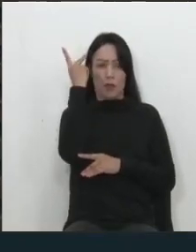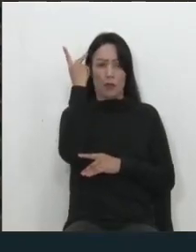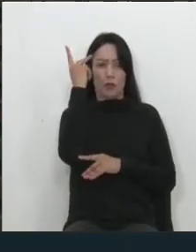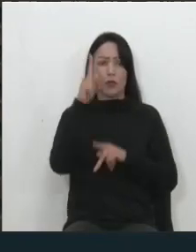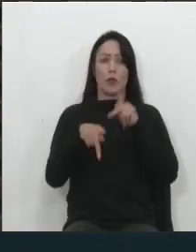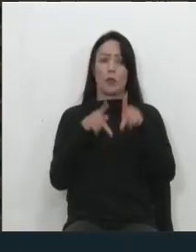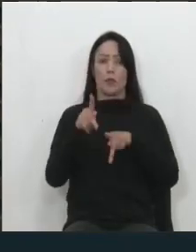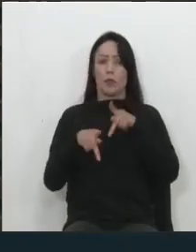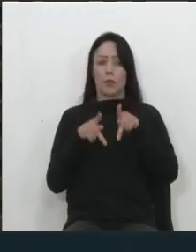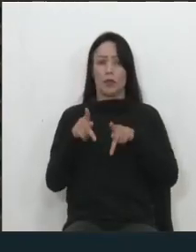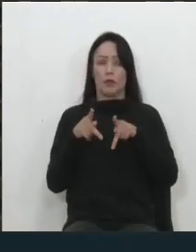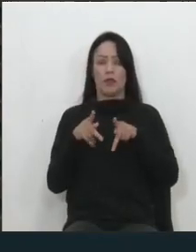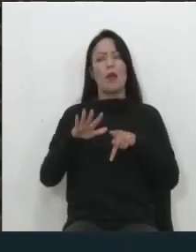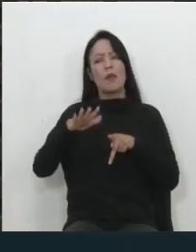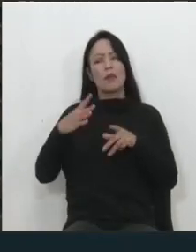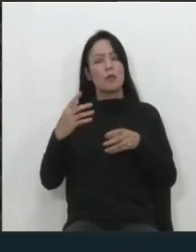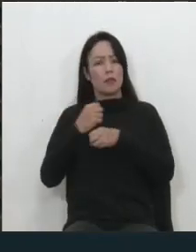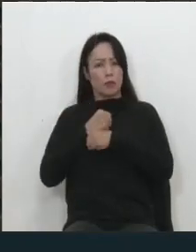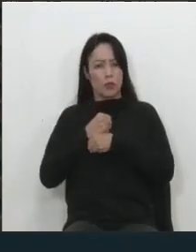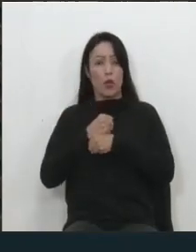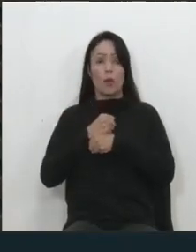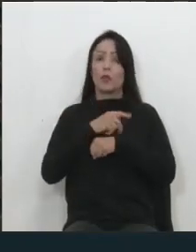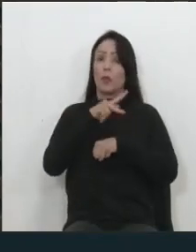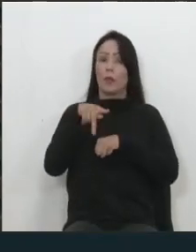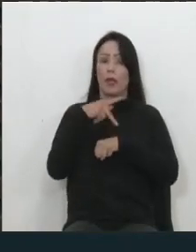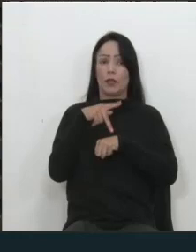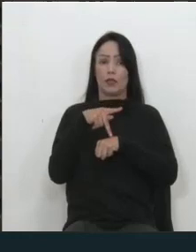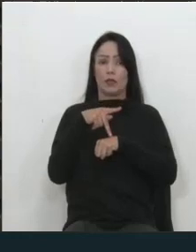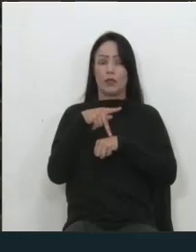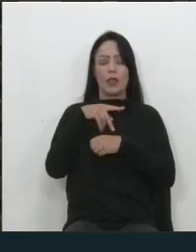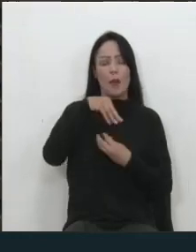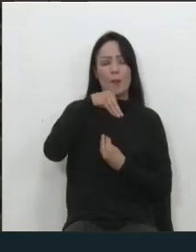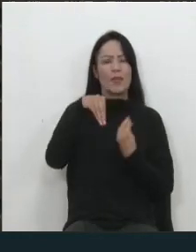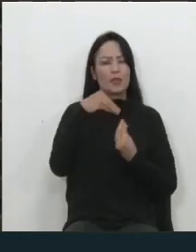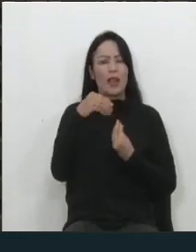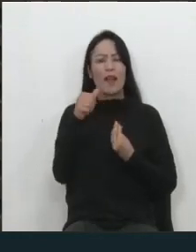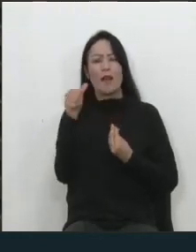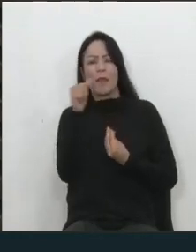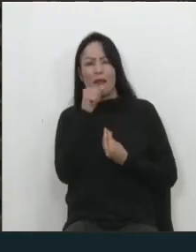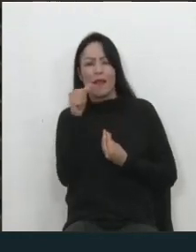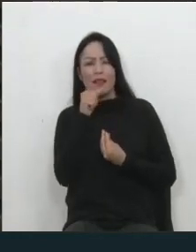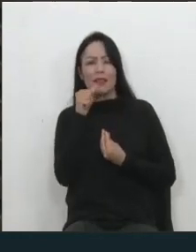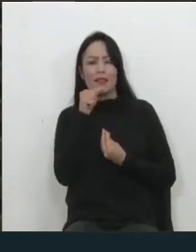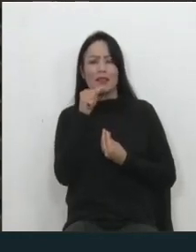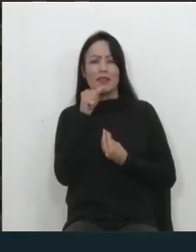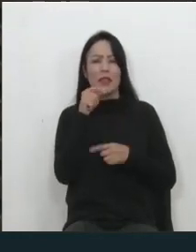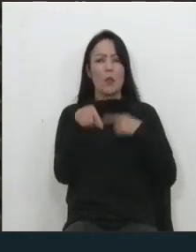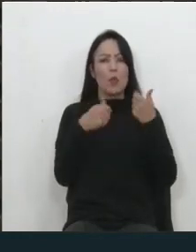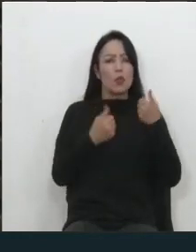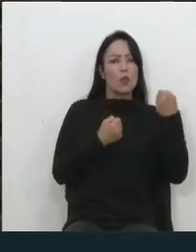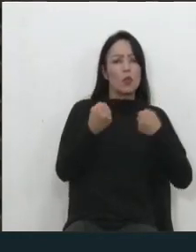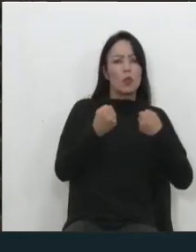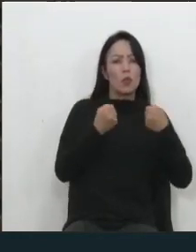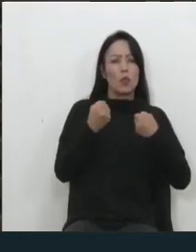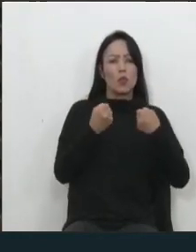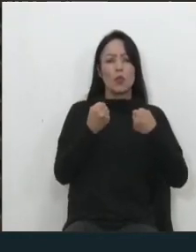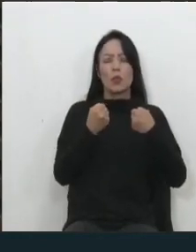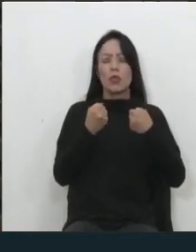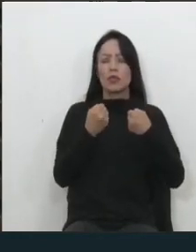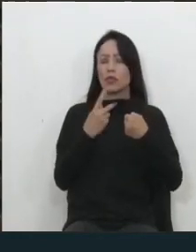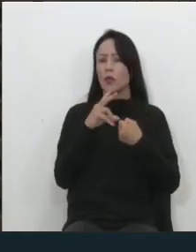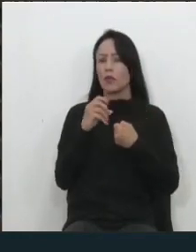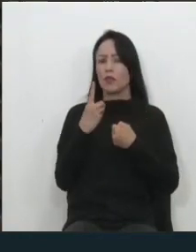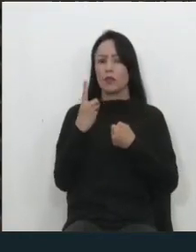Então, entre... A mistura de bebida alcoólica com direção causa, em 2021, 9